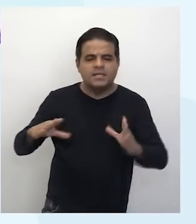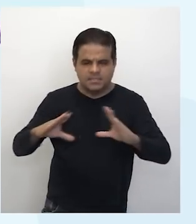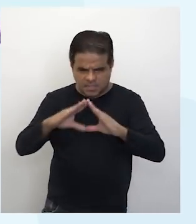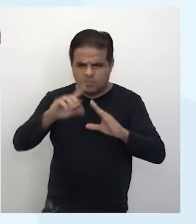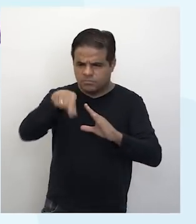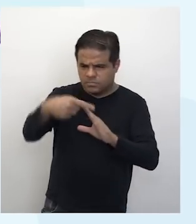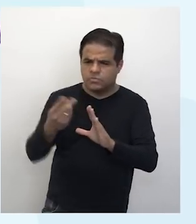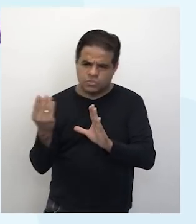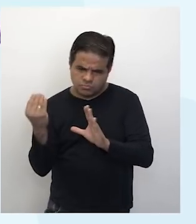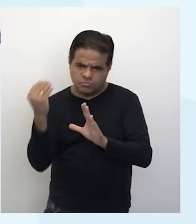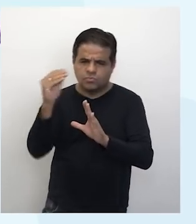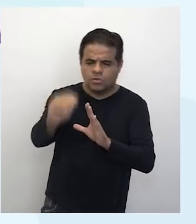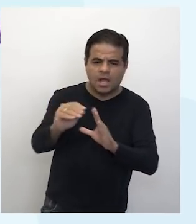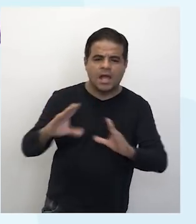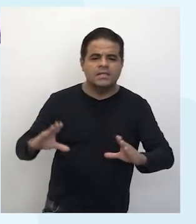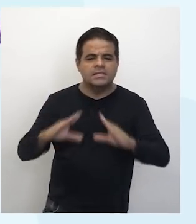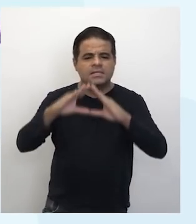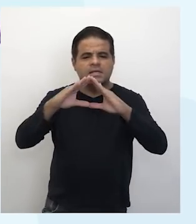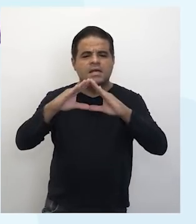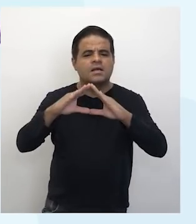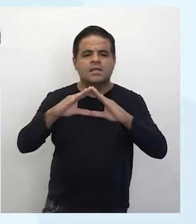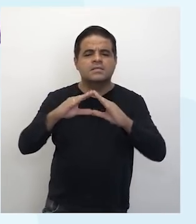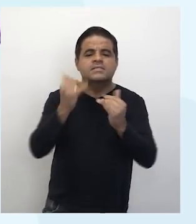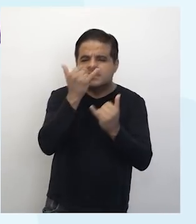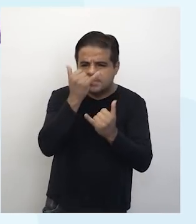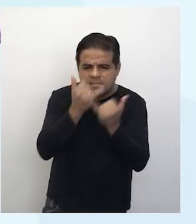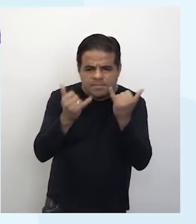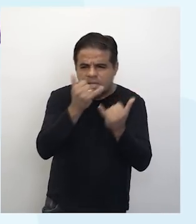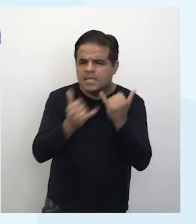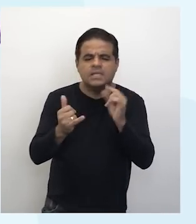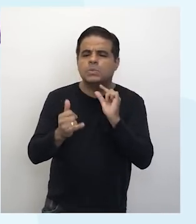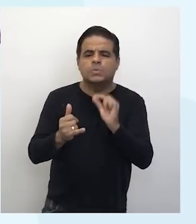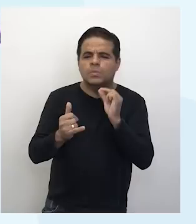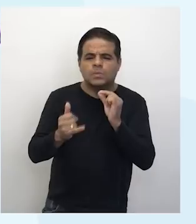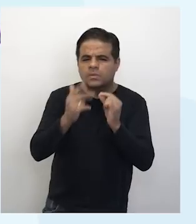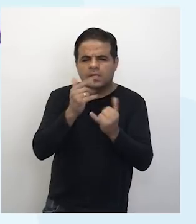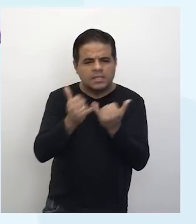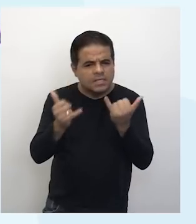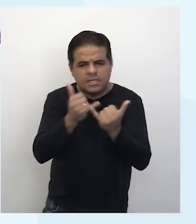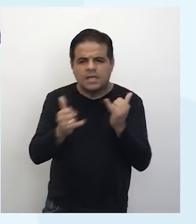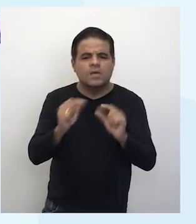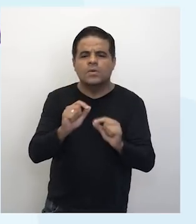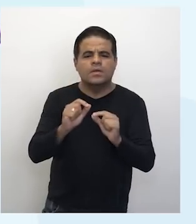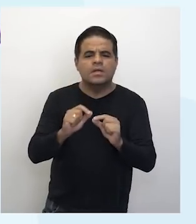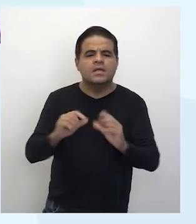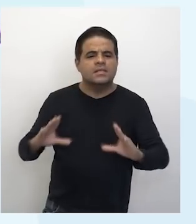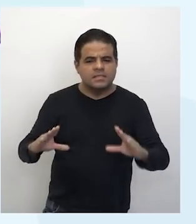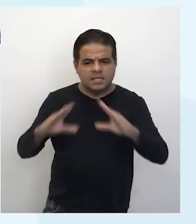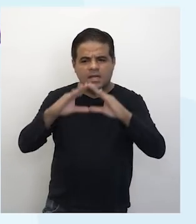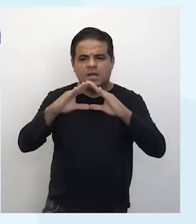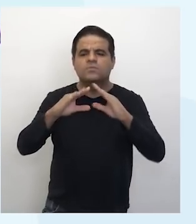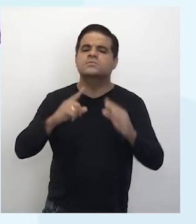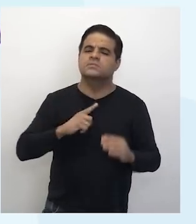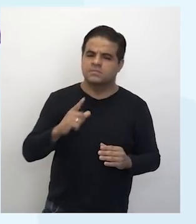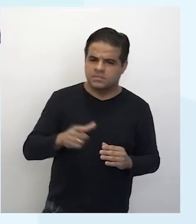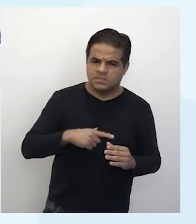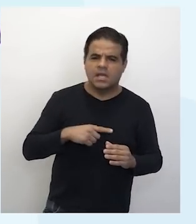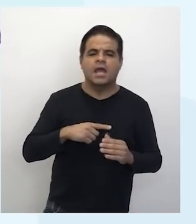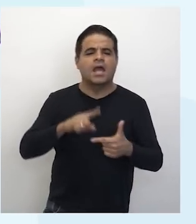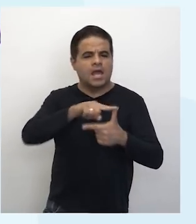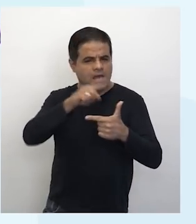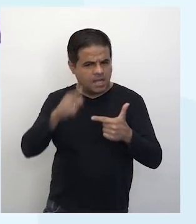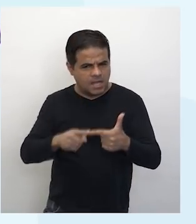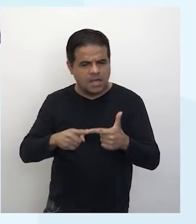coloca, tá? De triângulos, no caso, semelhantes. O que são triângulos semelhantes? São triângulos que têm